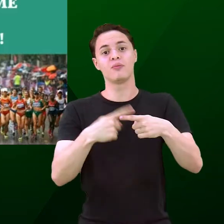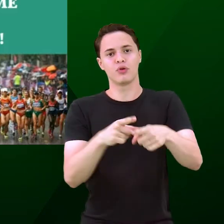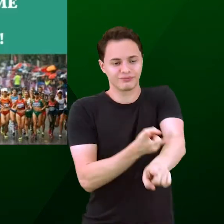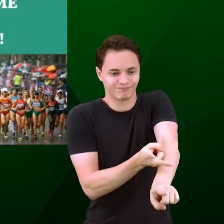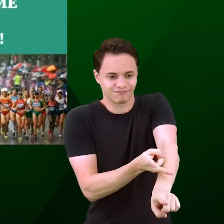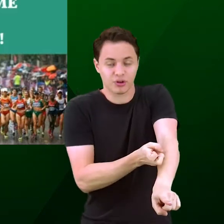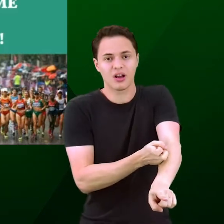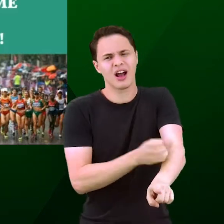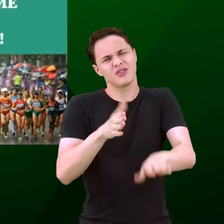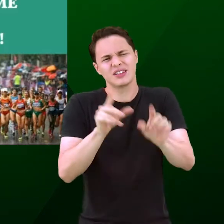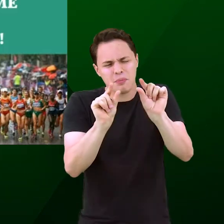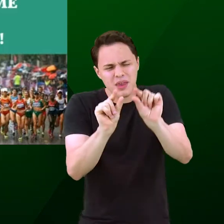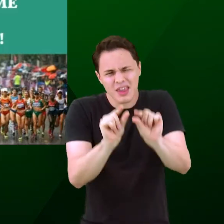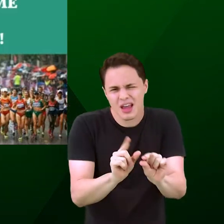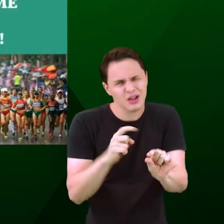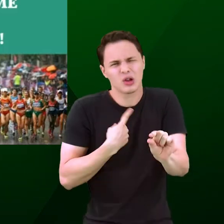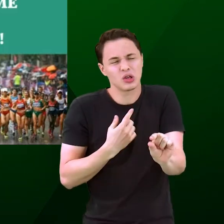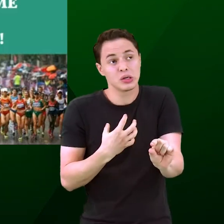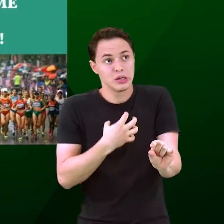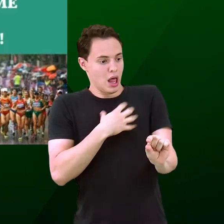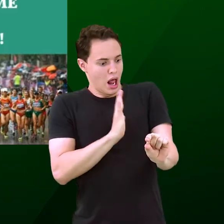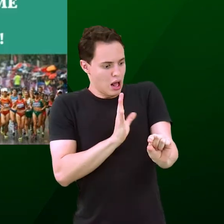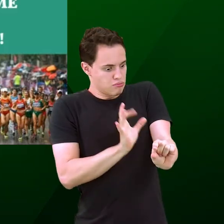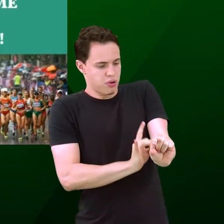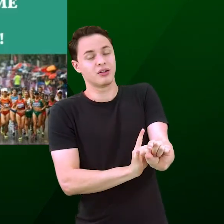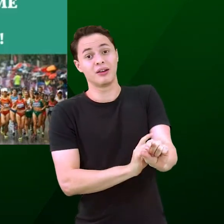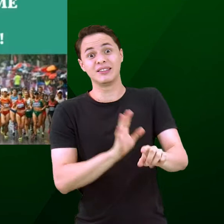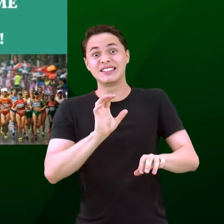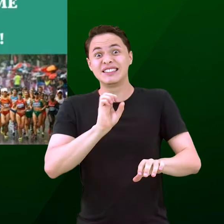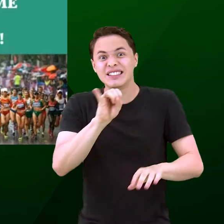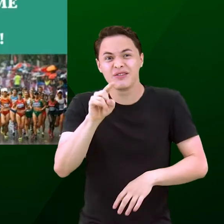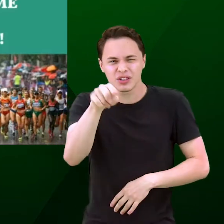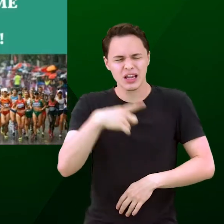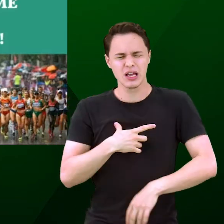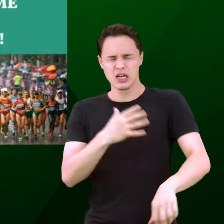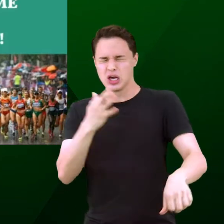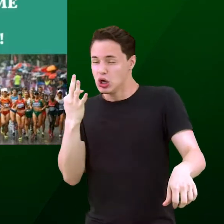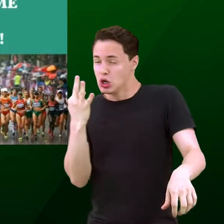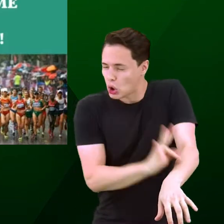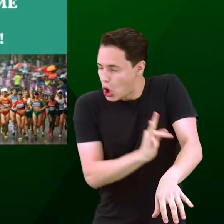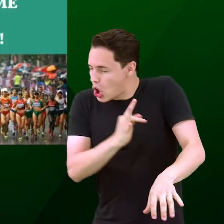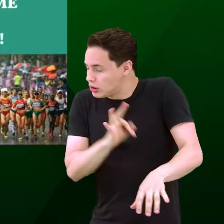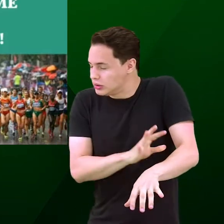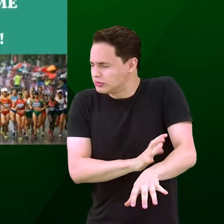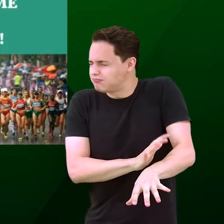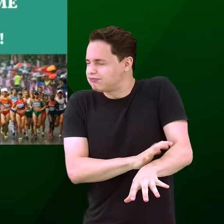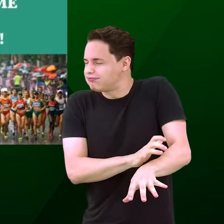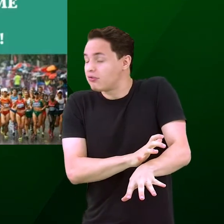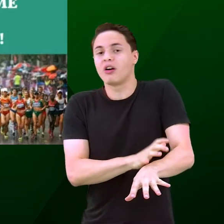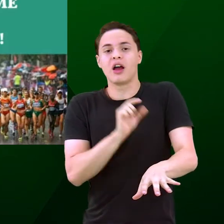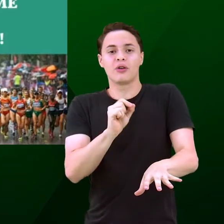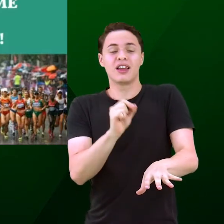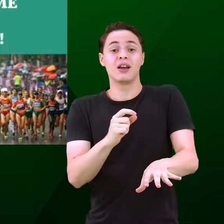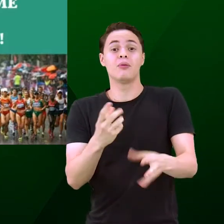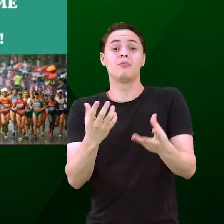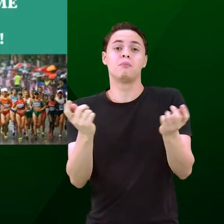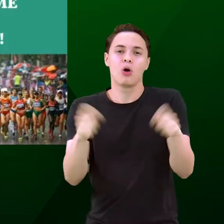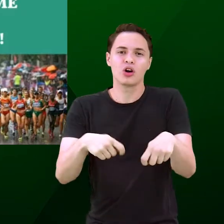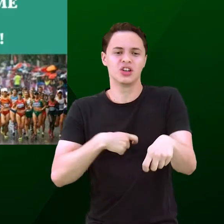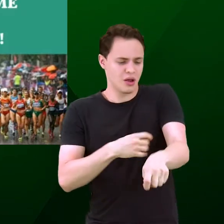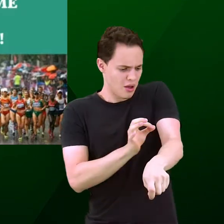nos outros 3 meses durante o ano inteiro, depois organizar dentro do mês qual que vai ser, né, o objetivo dele dentro do mês,